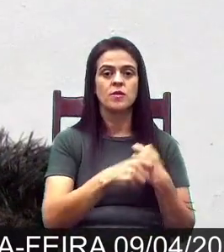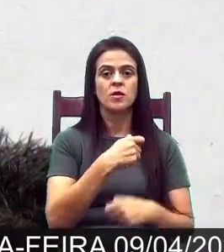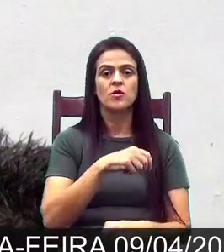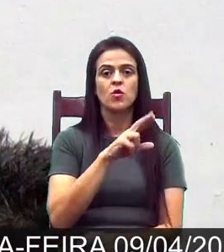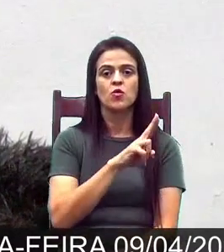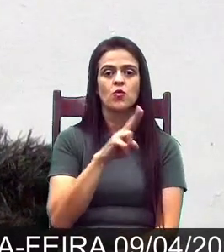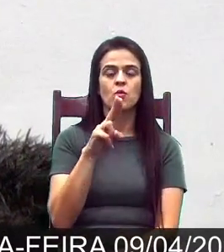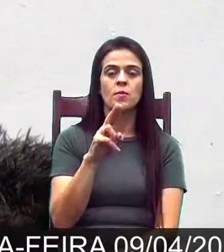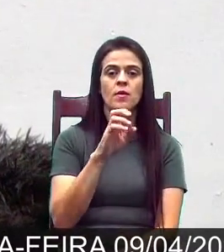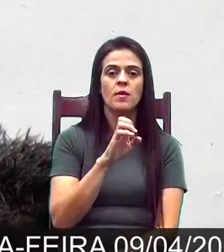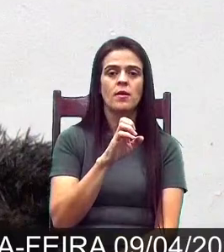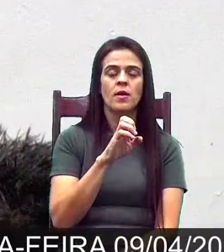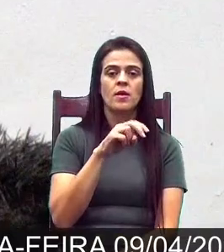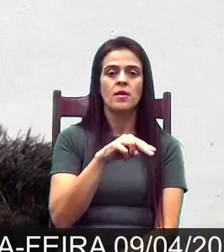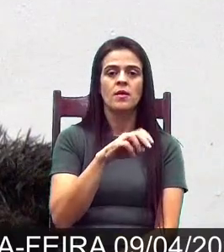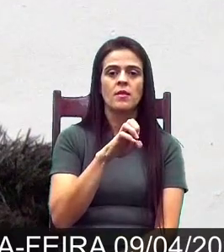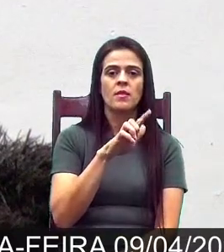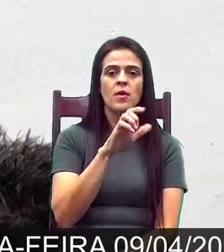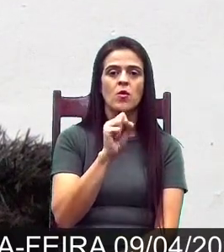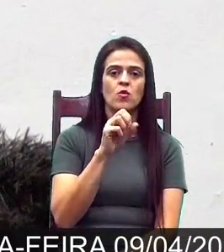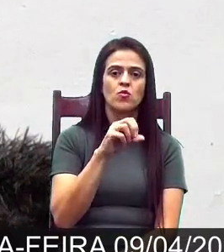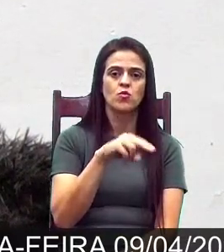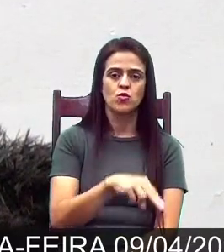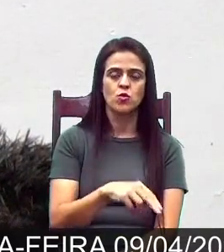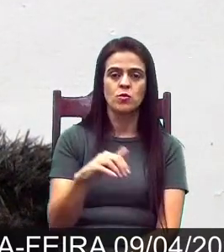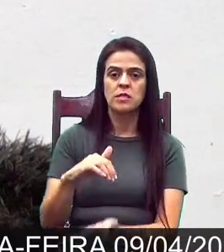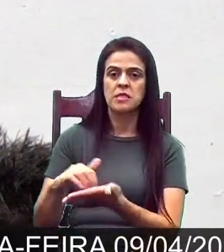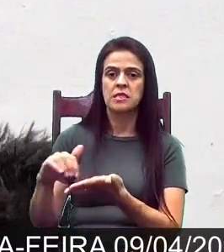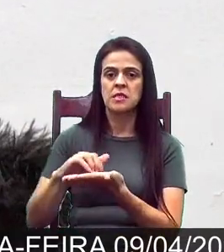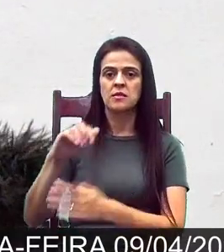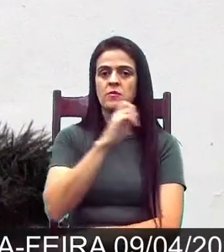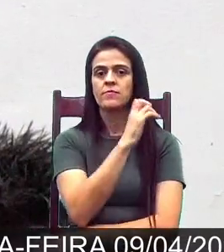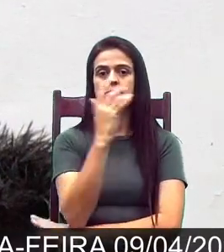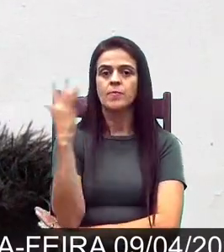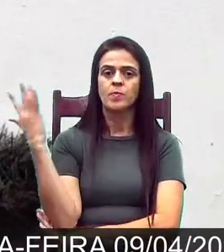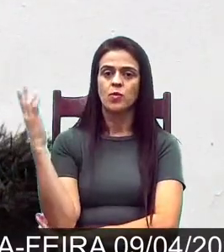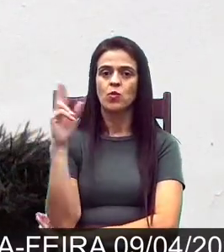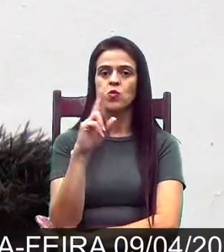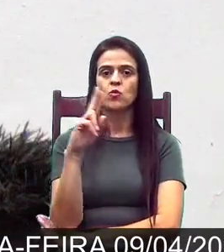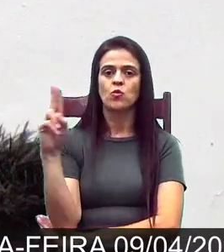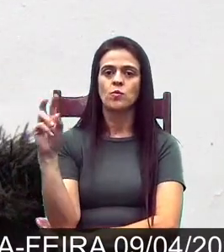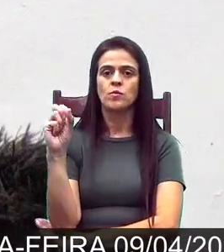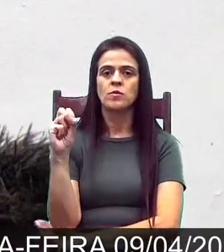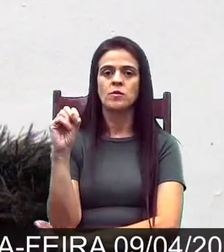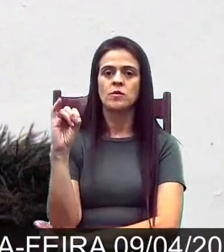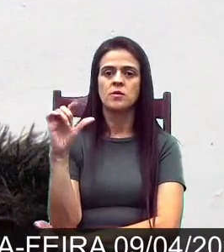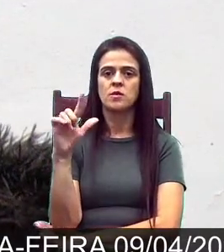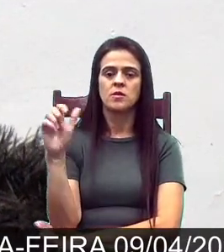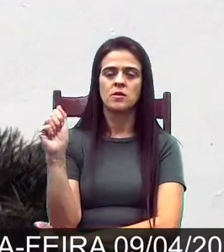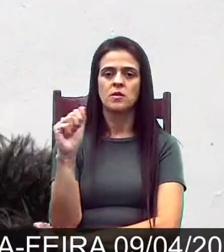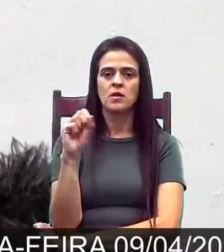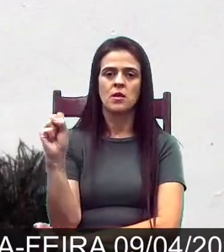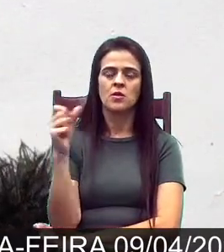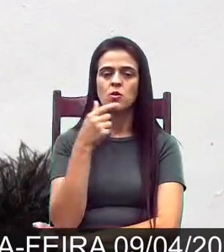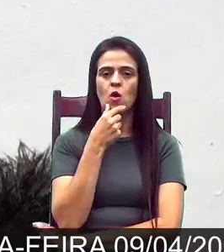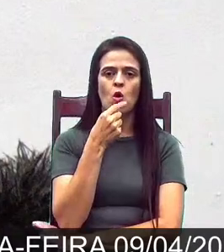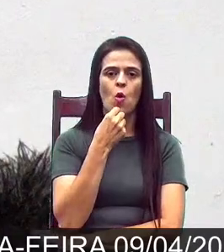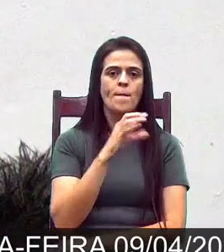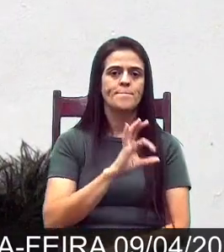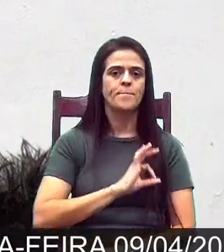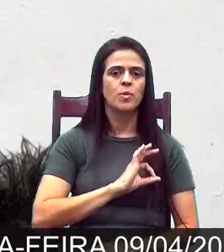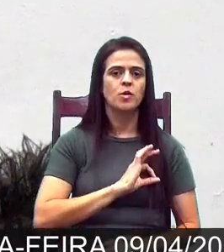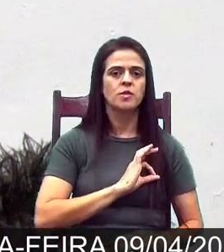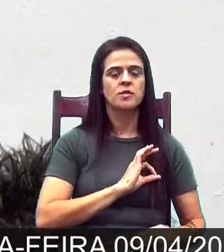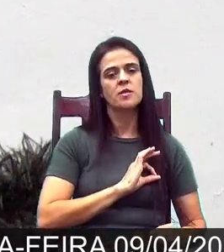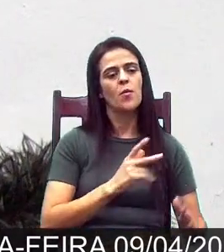Augusto de Carvalho, ao secretário municipal de Meio Ambiente, senhor Silas José Tristão, ao comandante do 10º Batalhão de Bombeiro